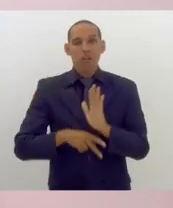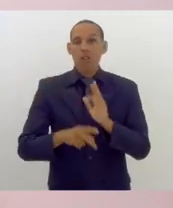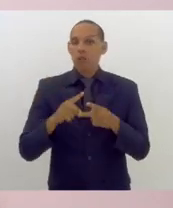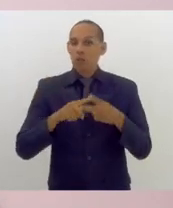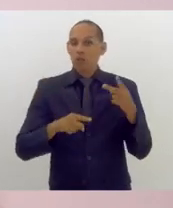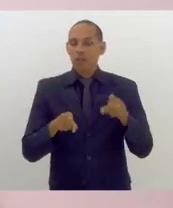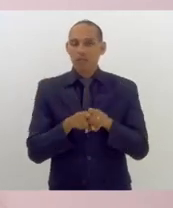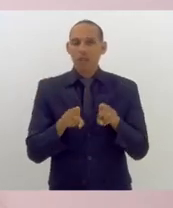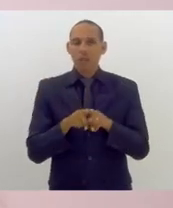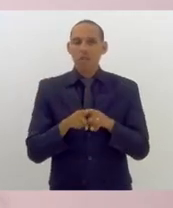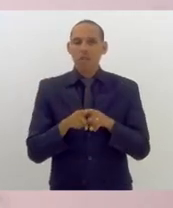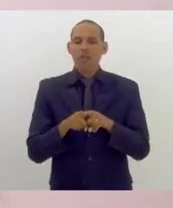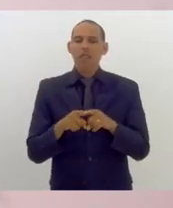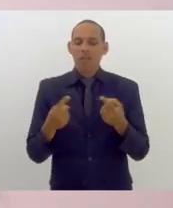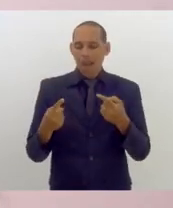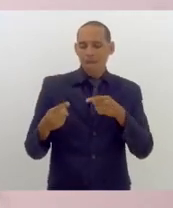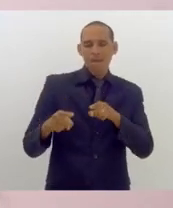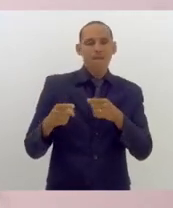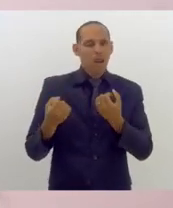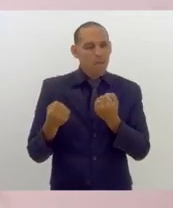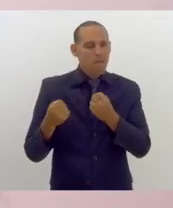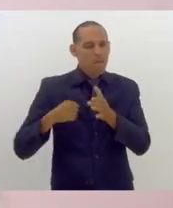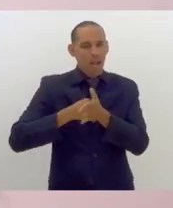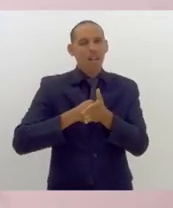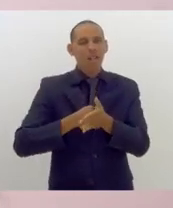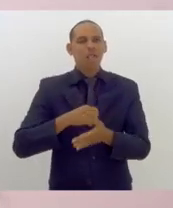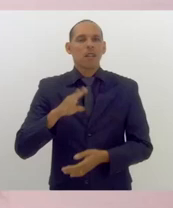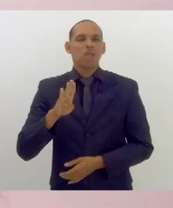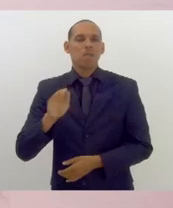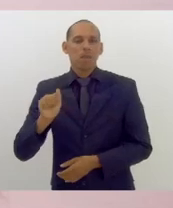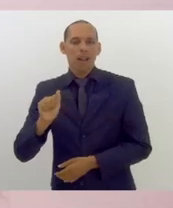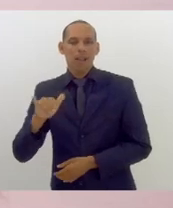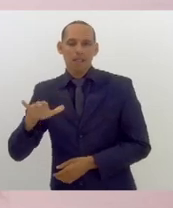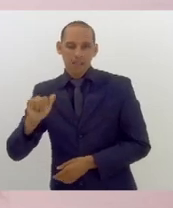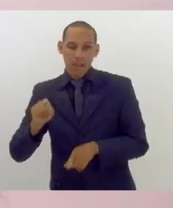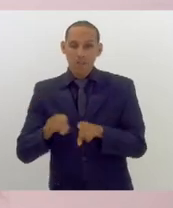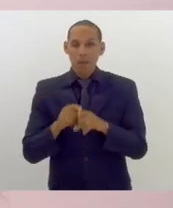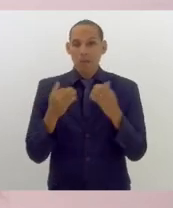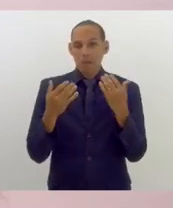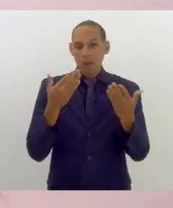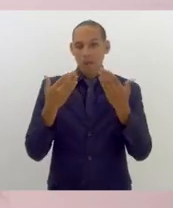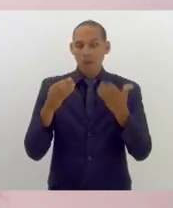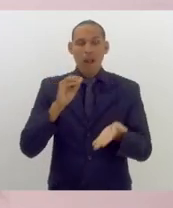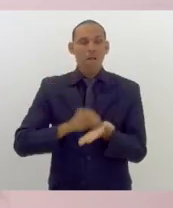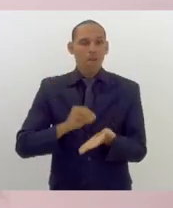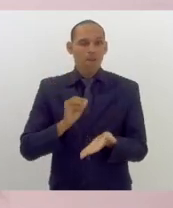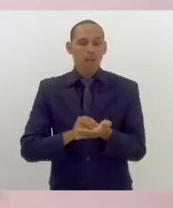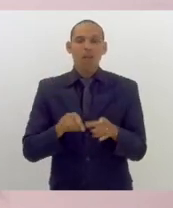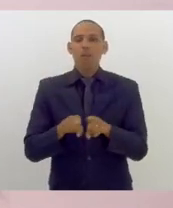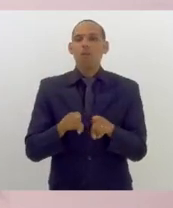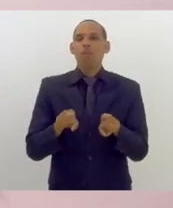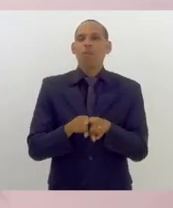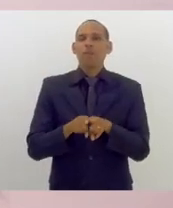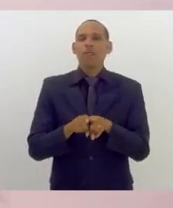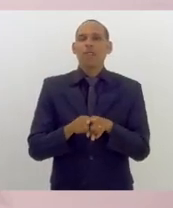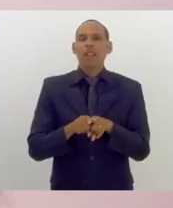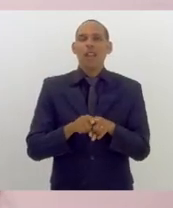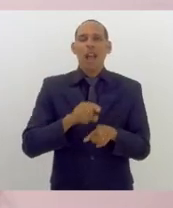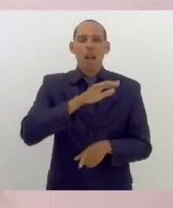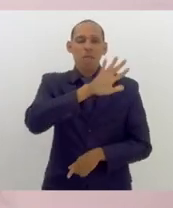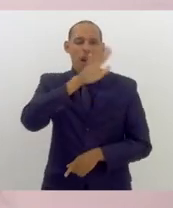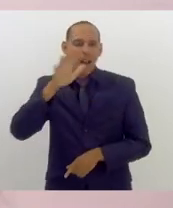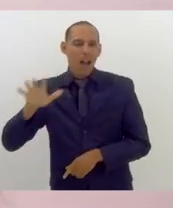e que impactam a Baía de Sepetiba a ausência de audiência pública supressão de parte da Mata Atlântica inclusive